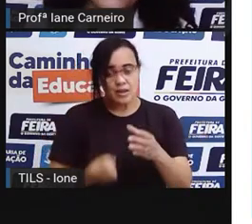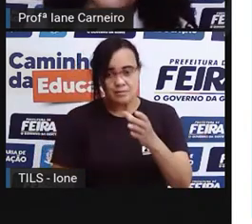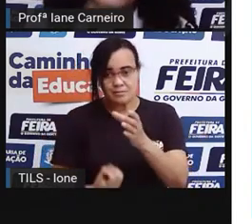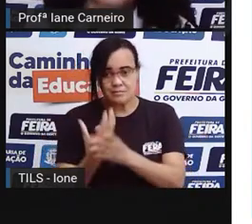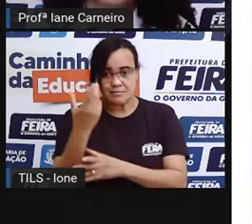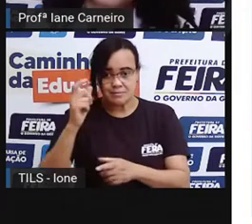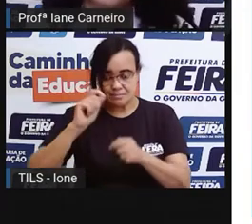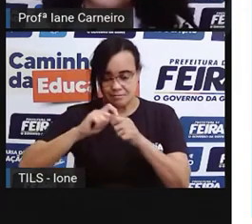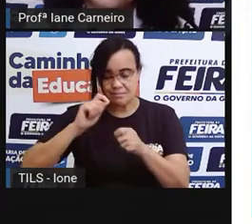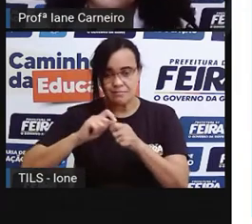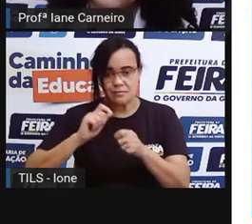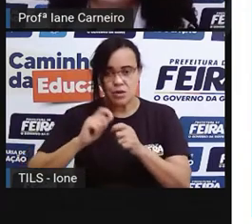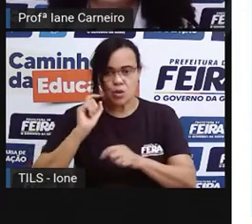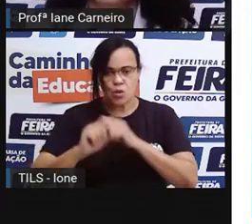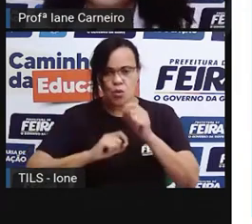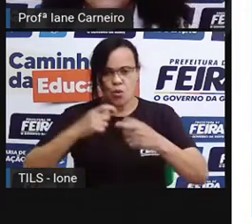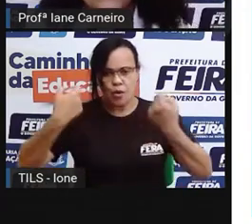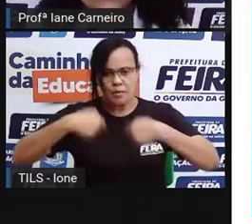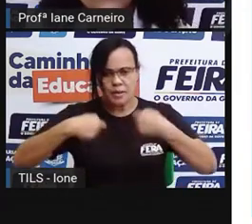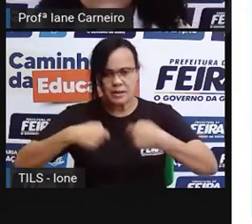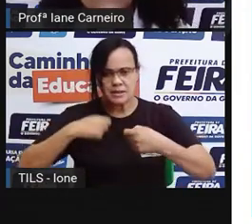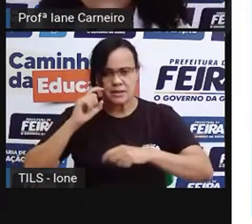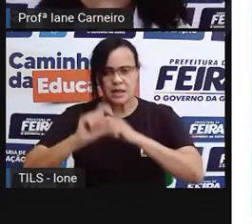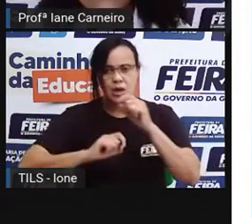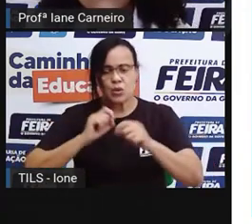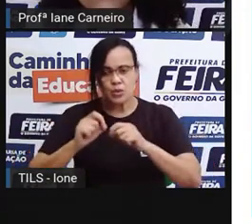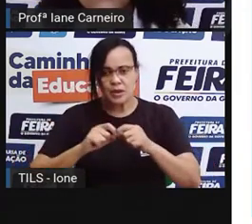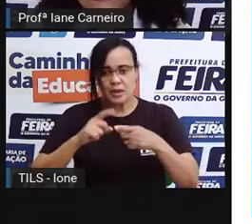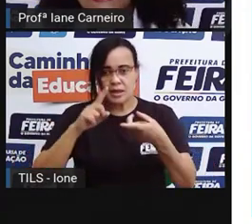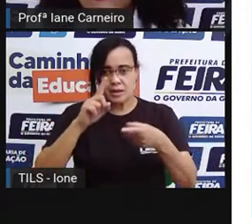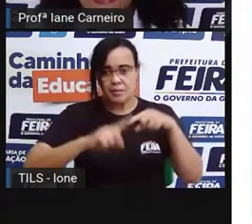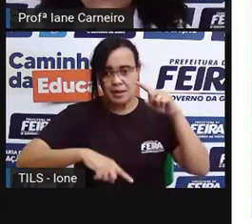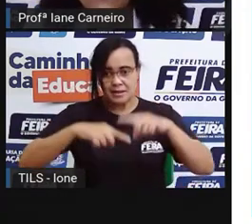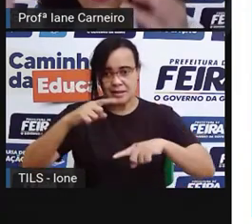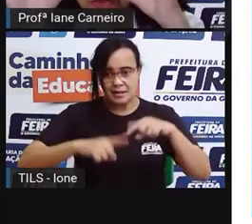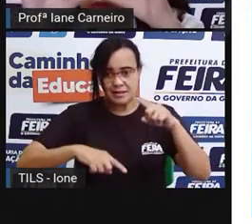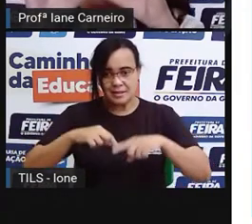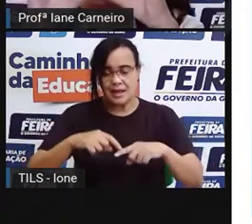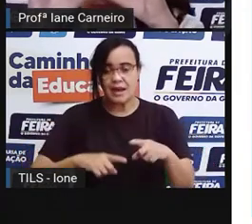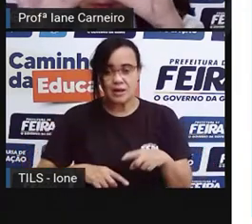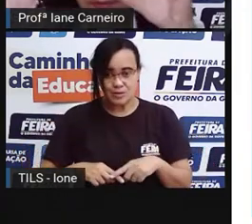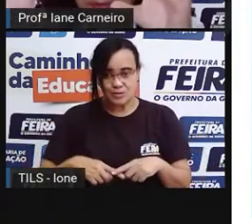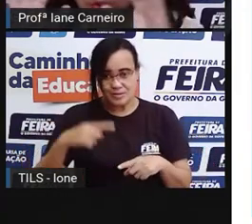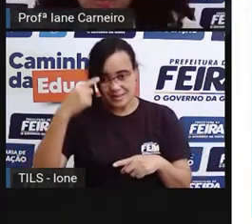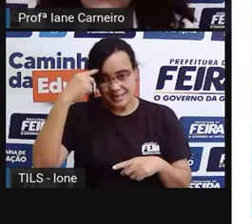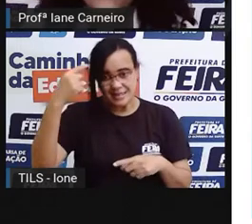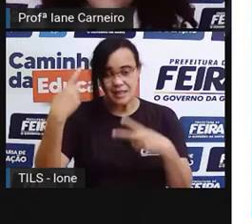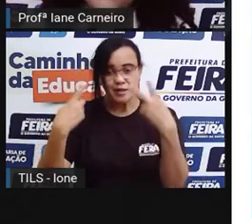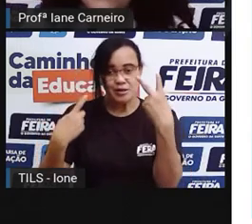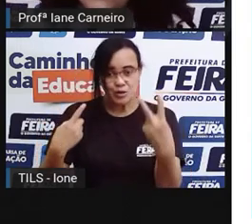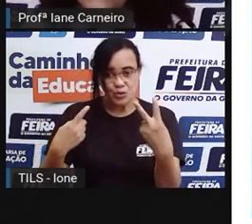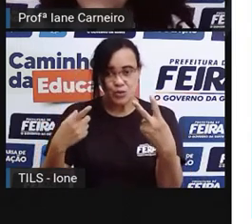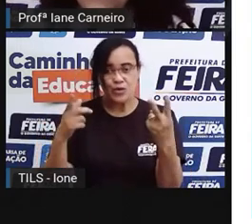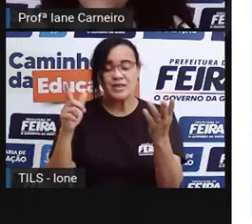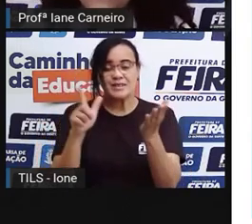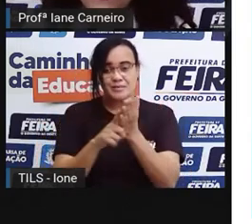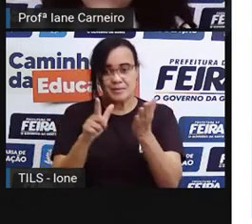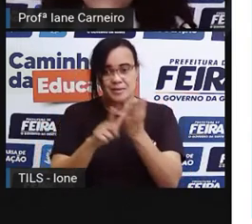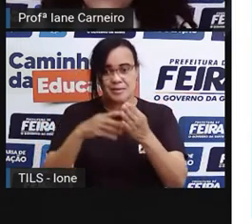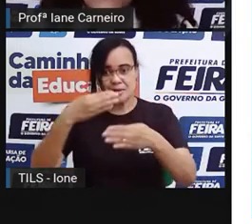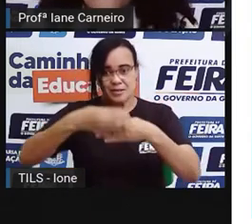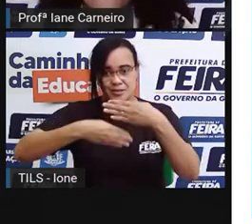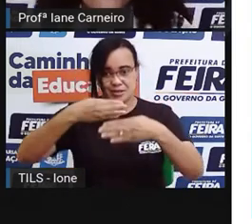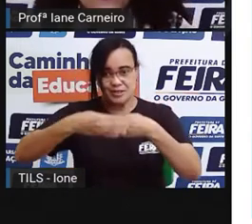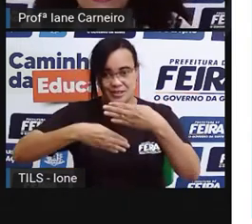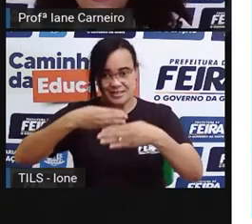papel, vocês vão precisar de dois rolos, né? Ó, um para cada lado do olho, ó, dois rolos de papel